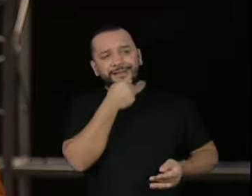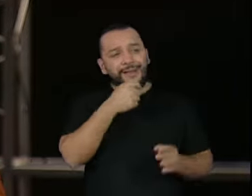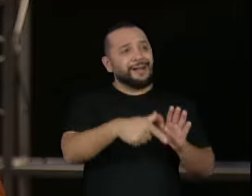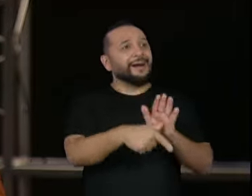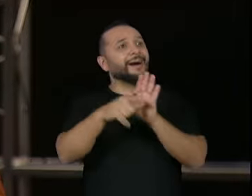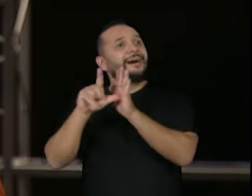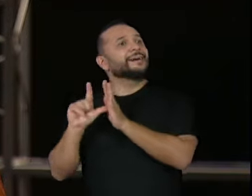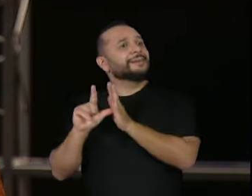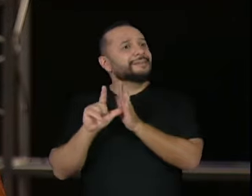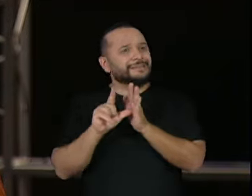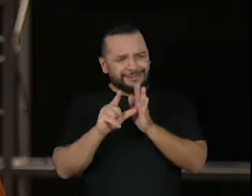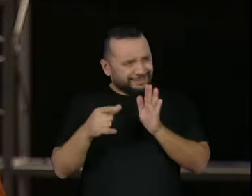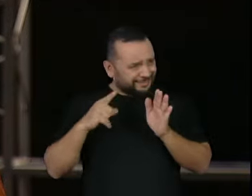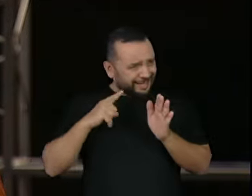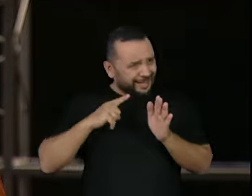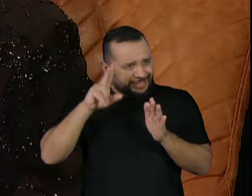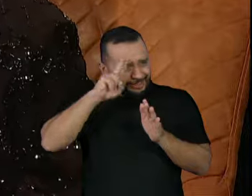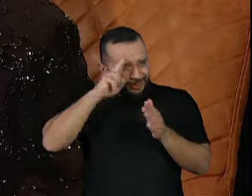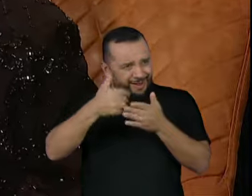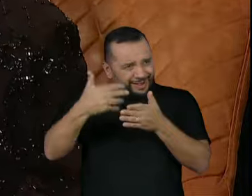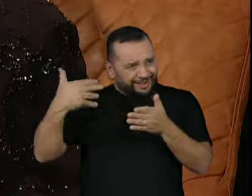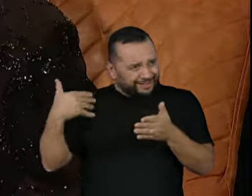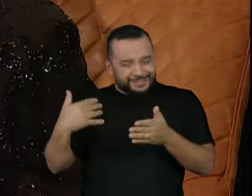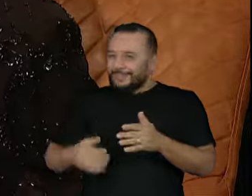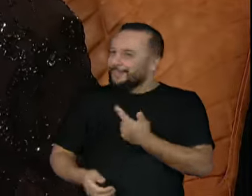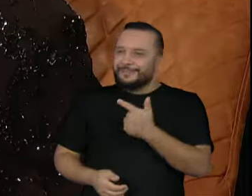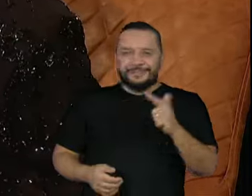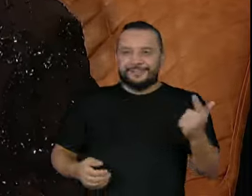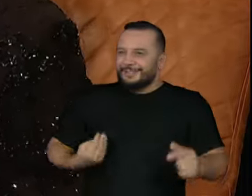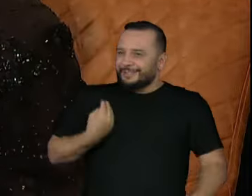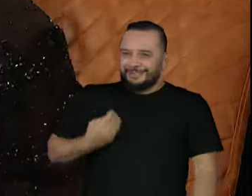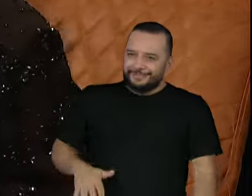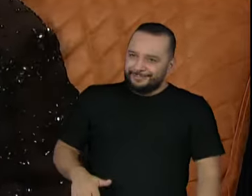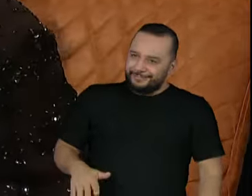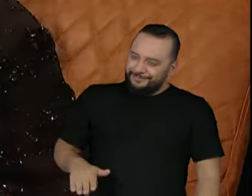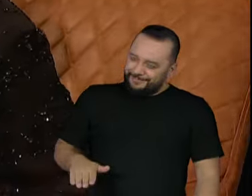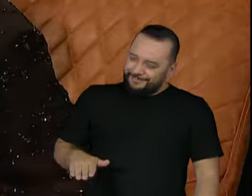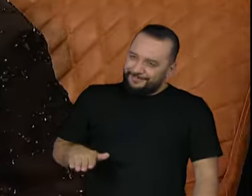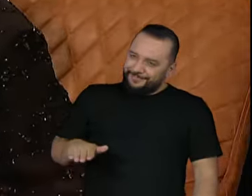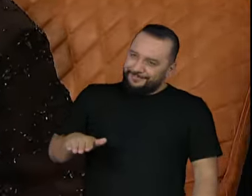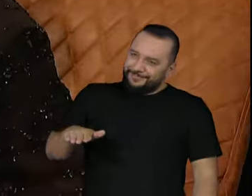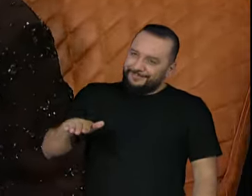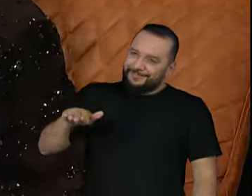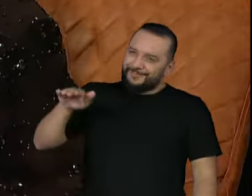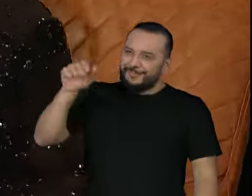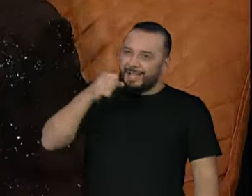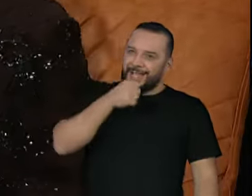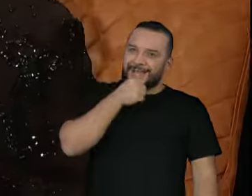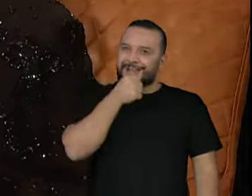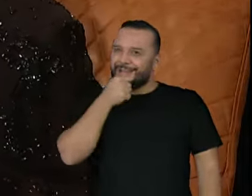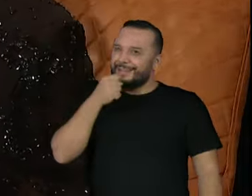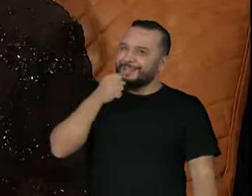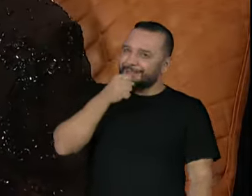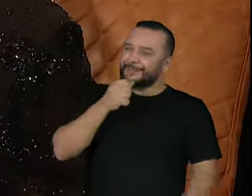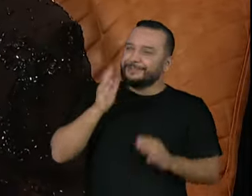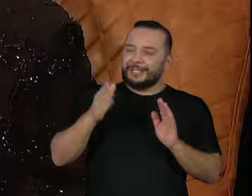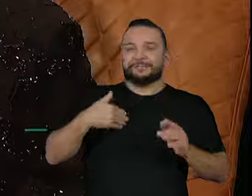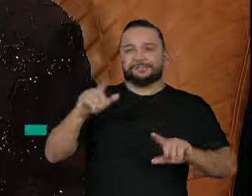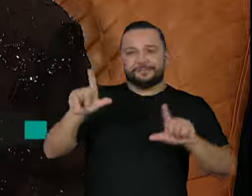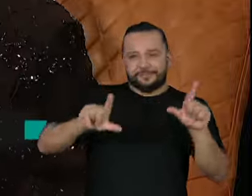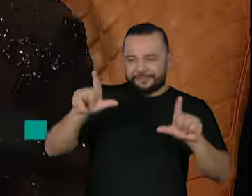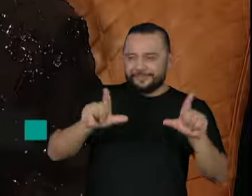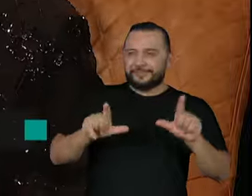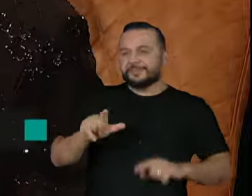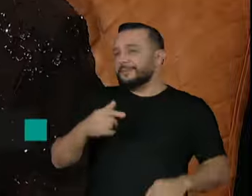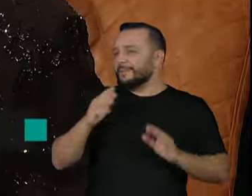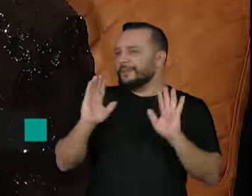alguma coisa antes disso? Não tem, não. Eu canto desde os 10 anos de idade. Programa infantil, né? Arraia